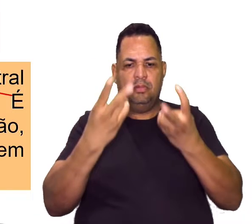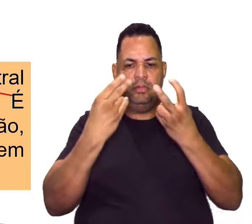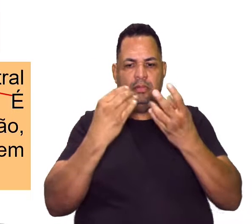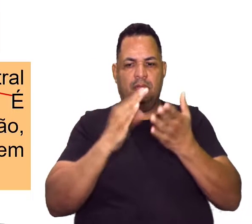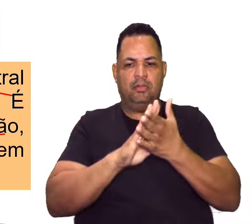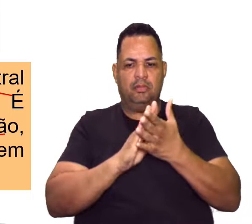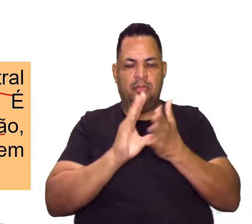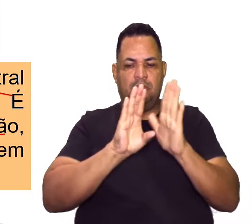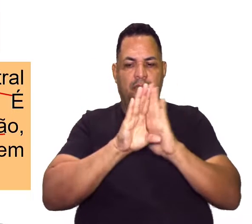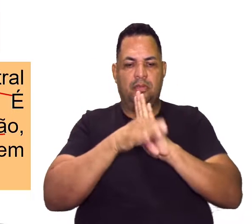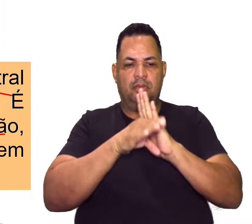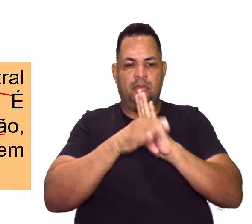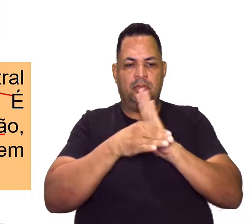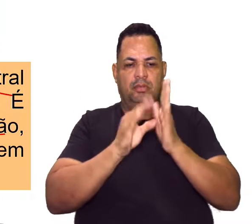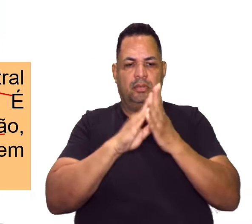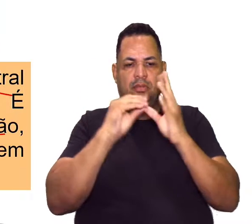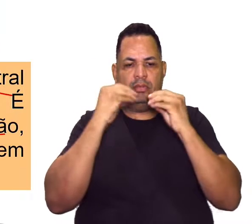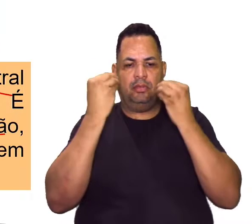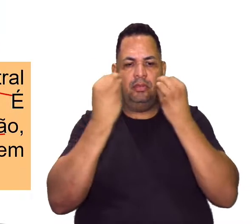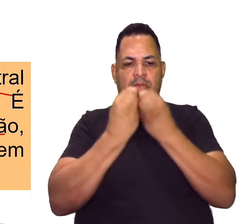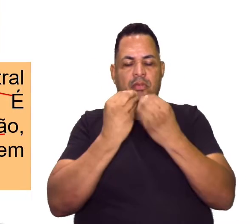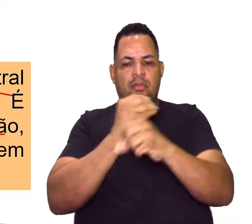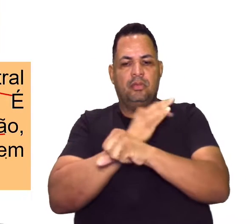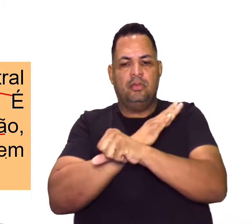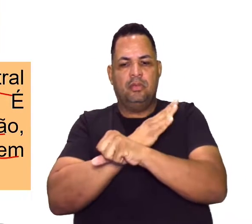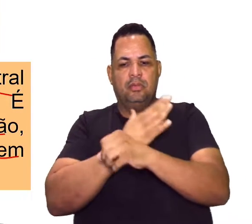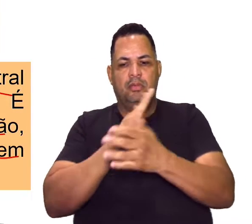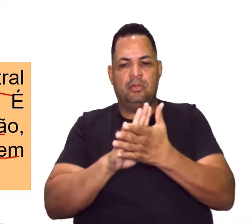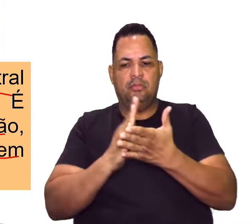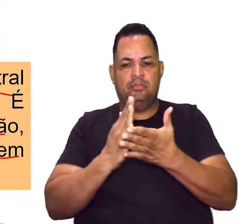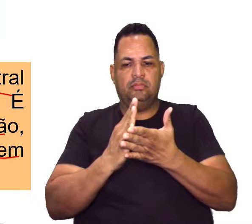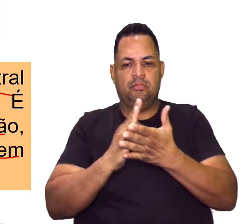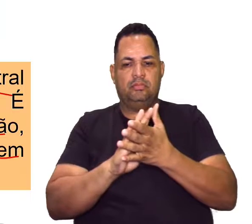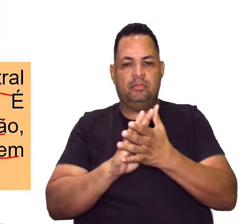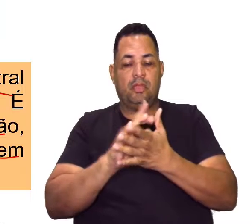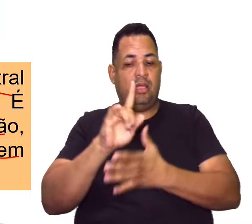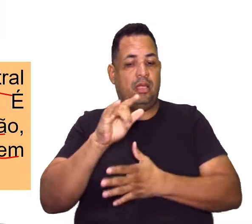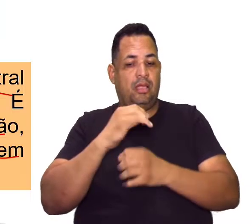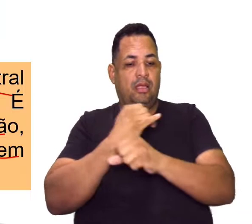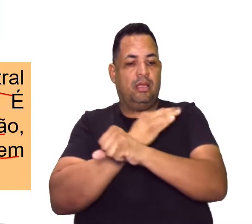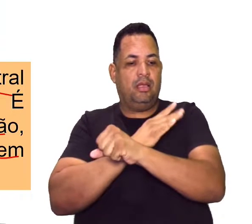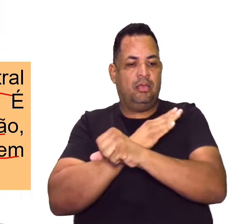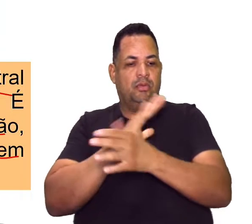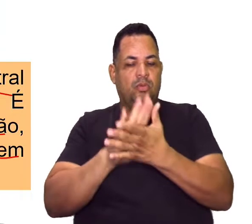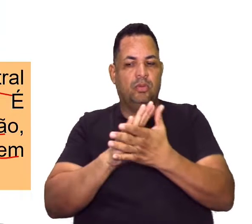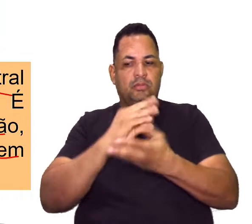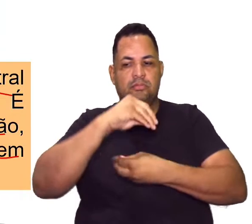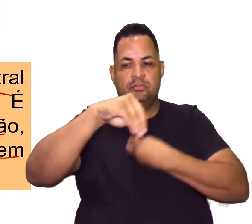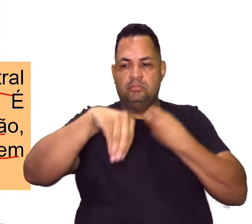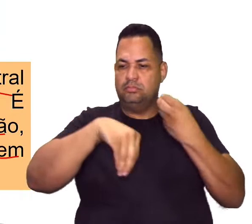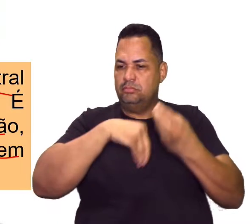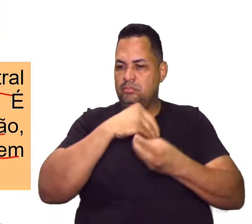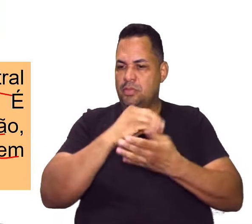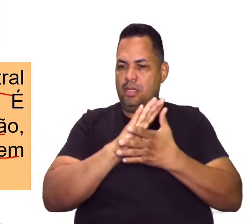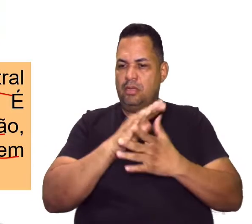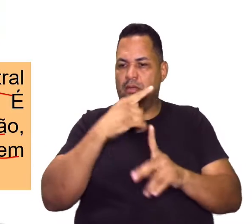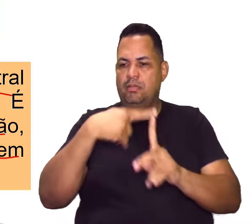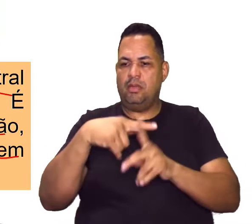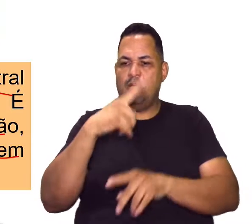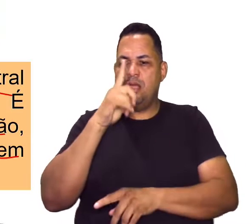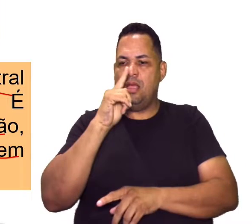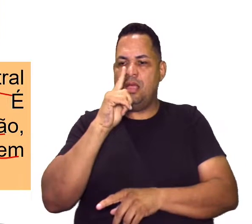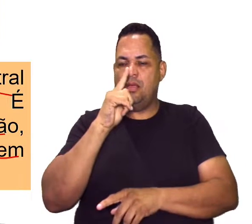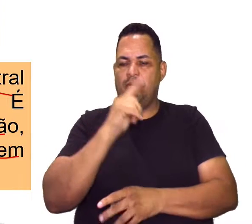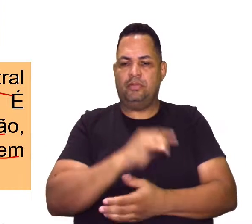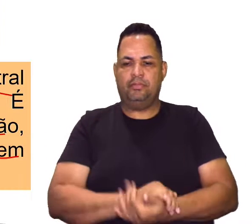essa definição, substâncias ácidas só são consideradas quando em solução aquosa, quando estamos